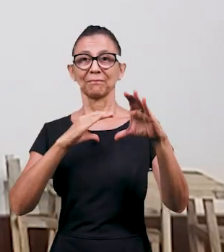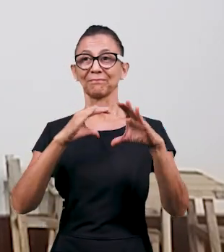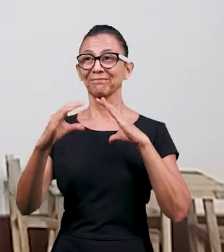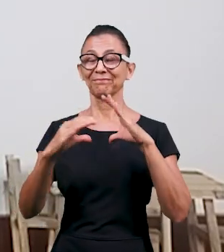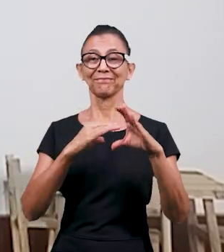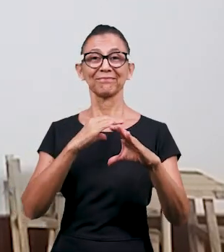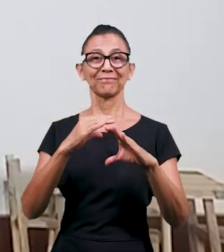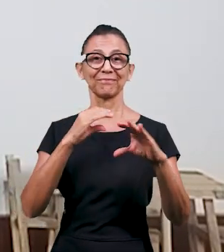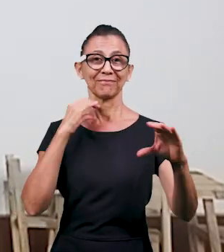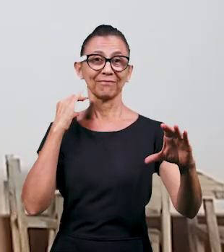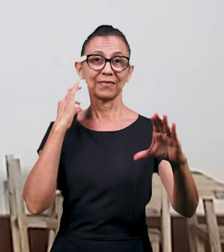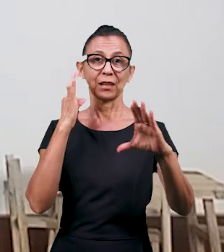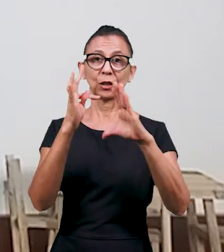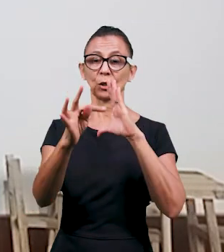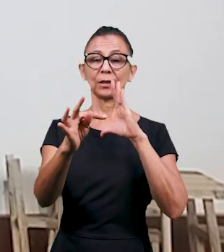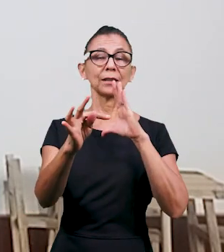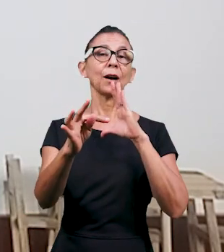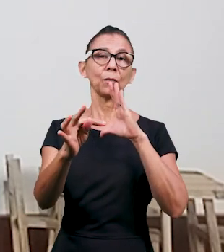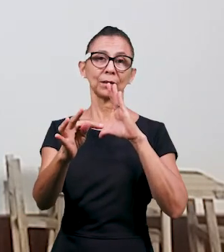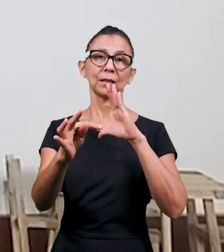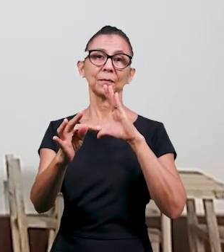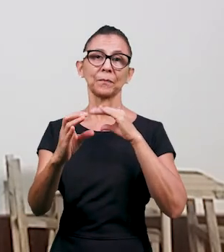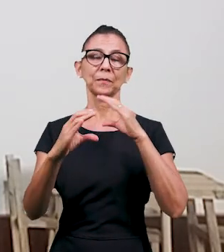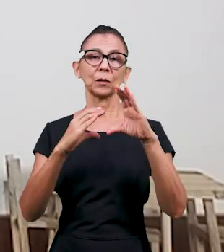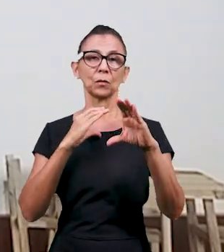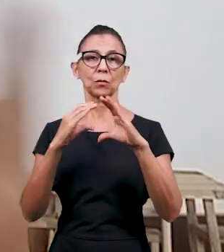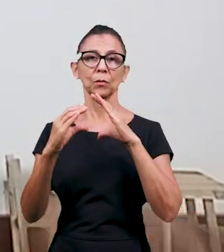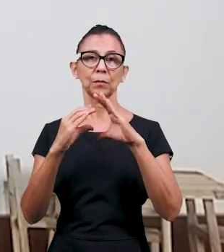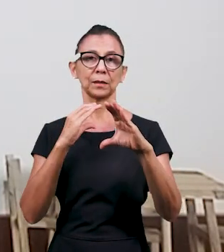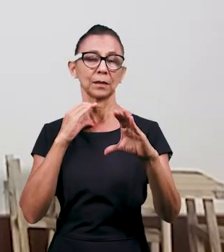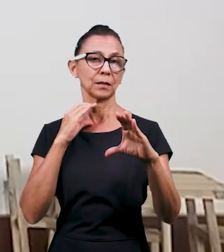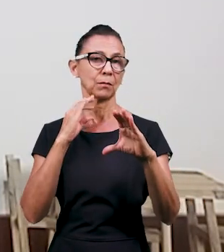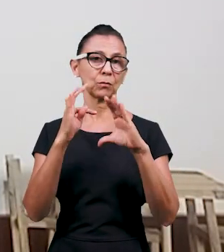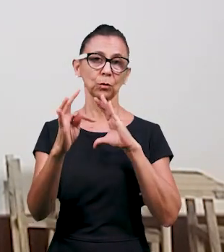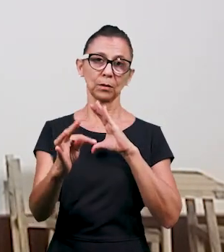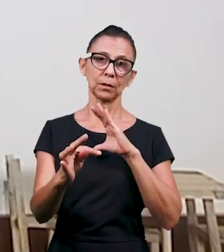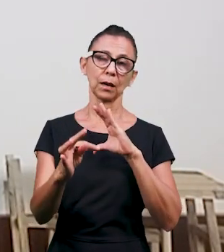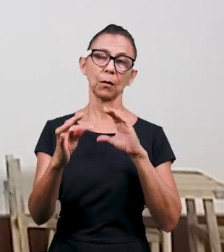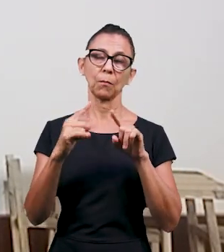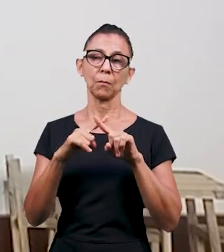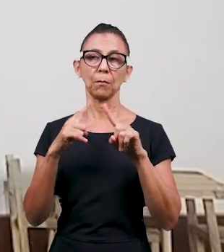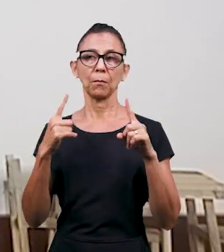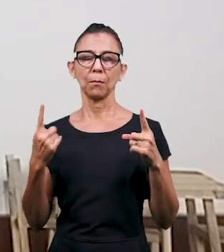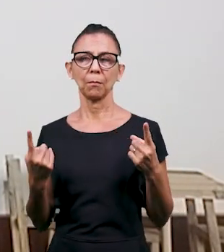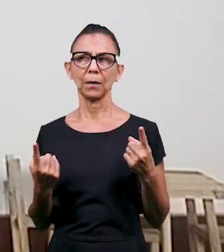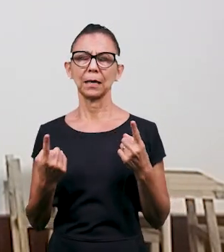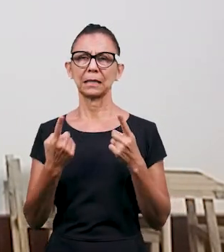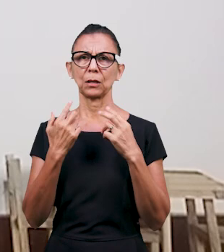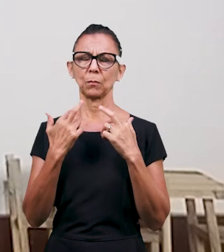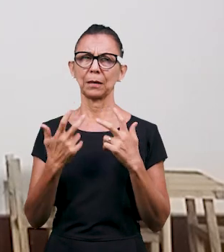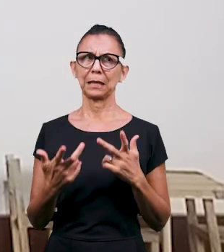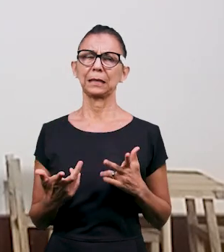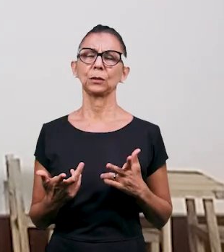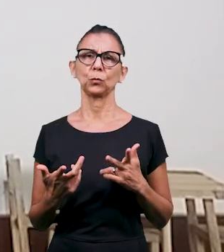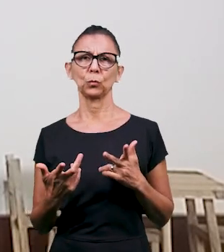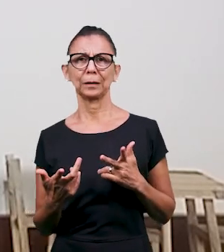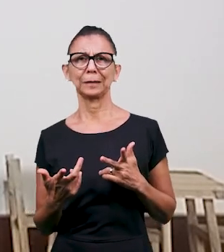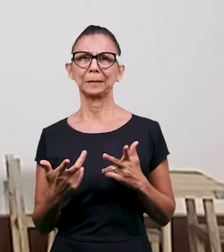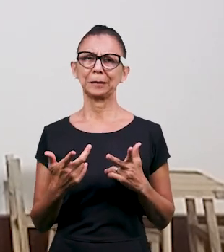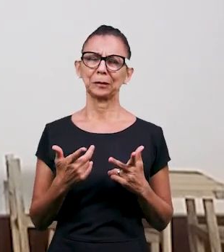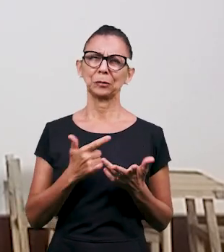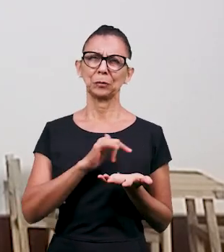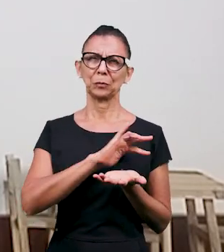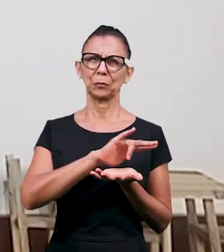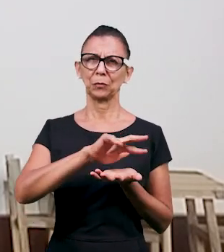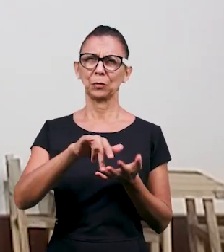né? Aqui a gente vê só alguns sinais ápticos nas costas, mas é uma língua muito complexa, né, que nós pretendemos aí